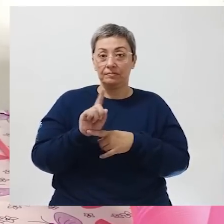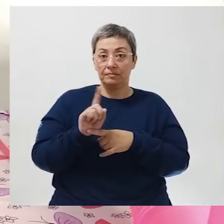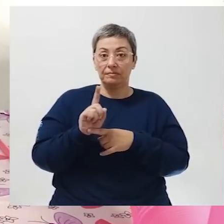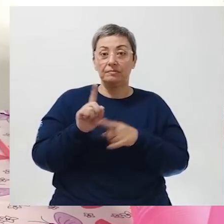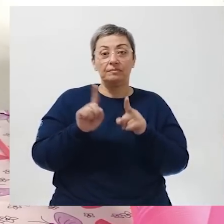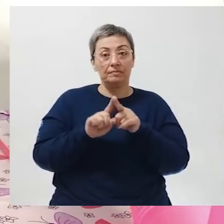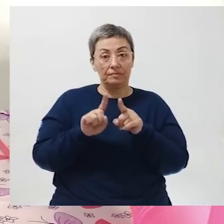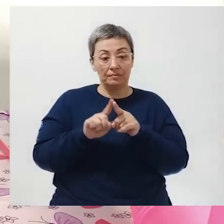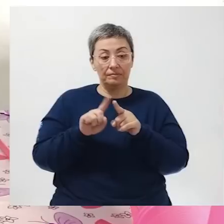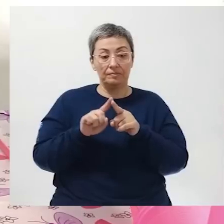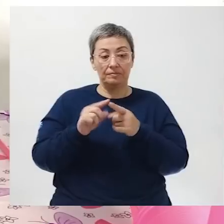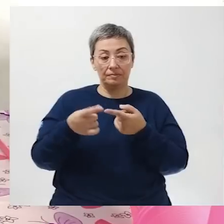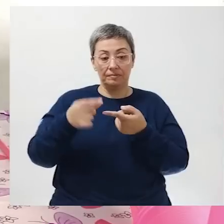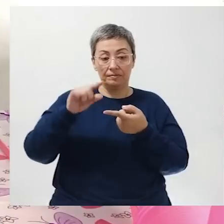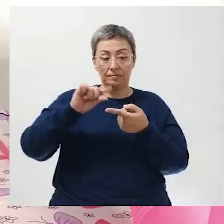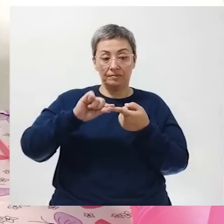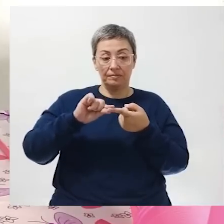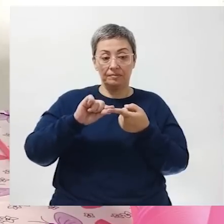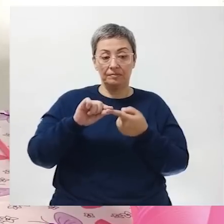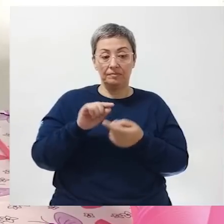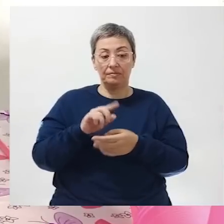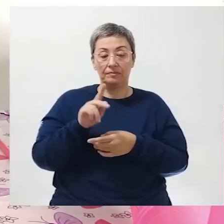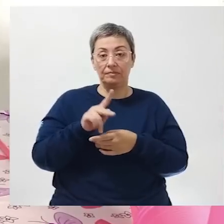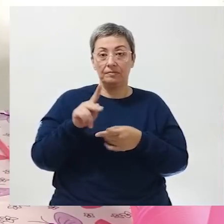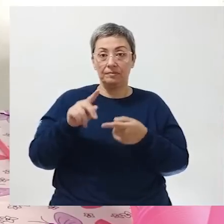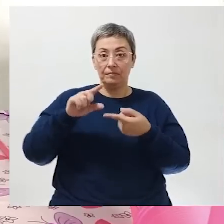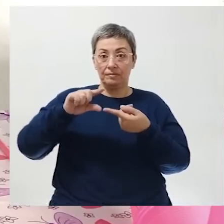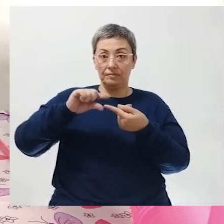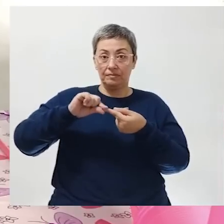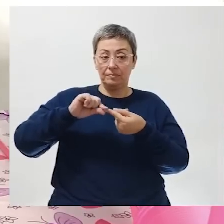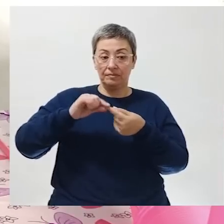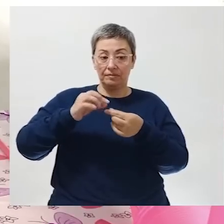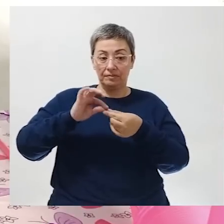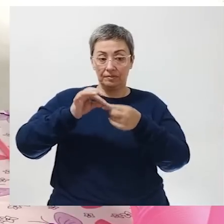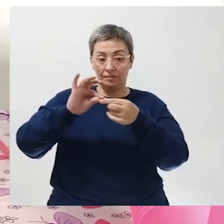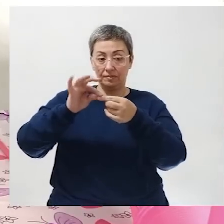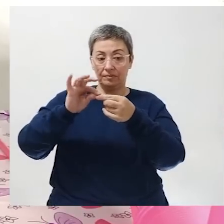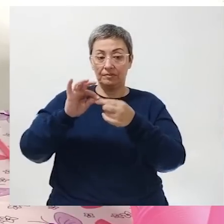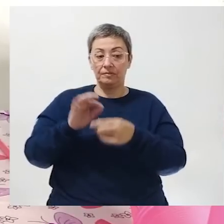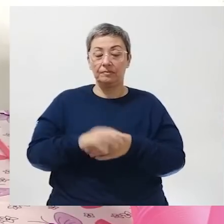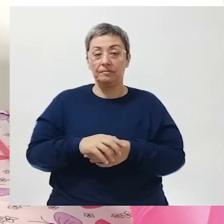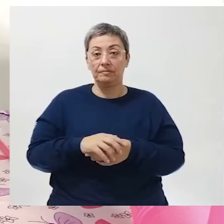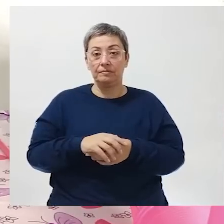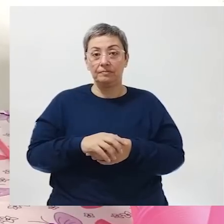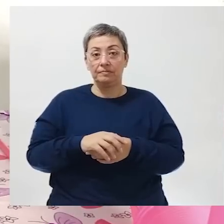porquinho, a mesma coisa, ó. A professora veio dobrando o rabinho assim, ó.